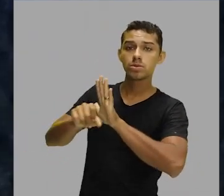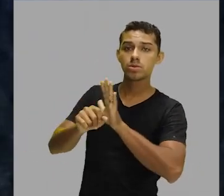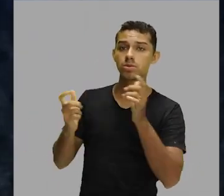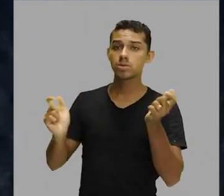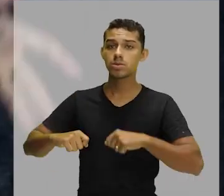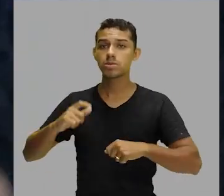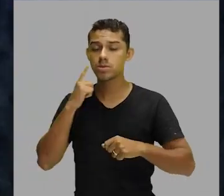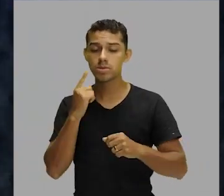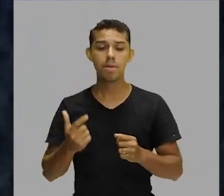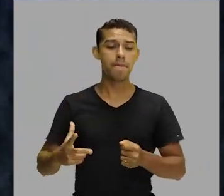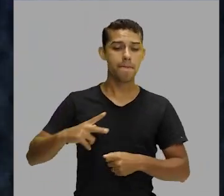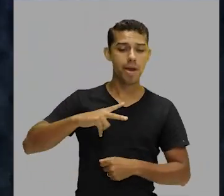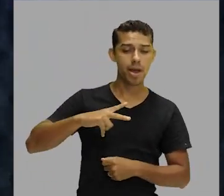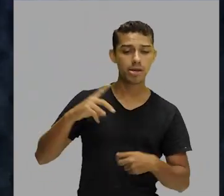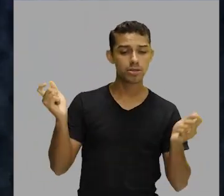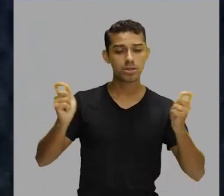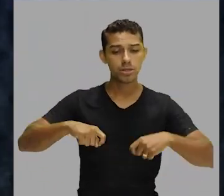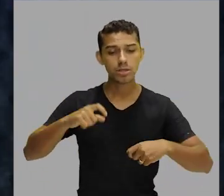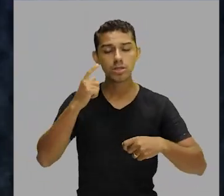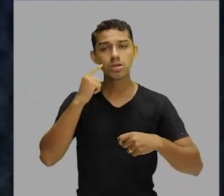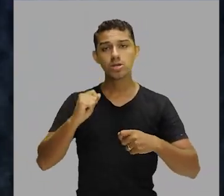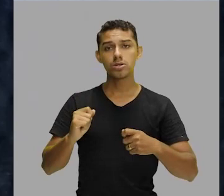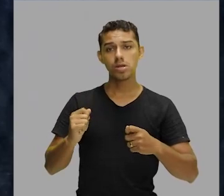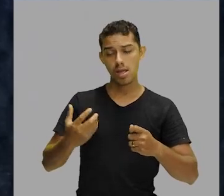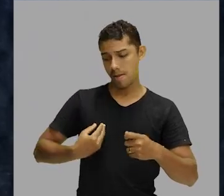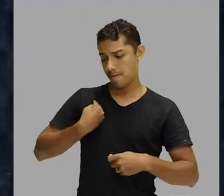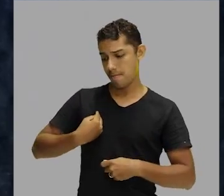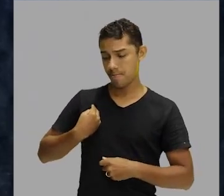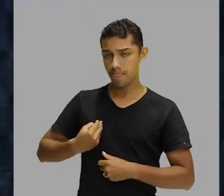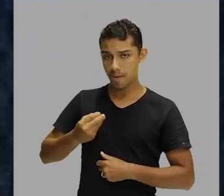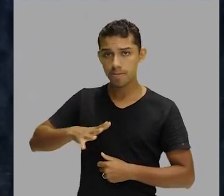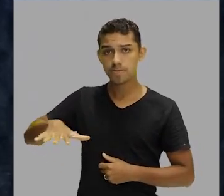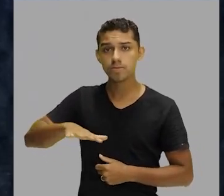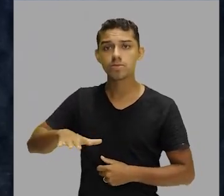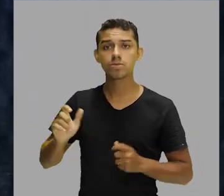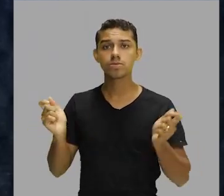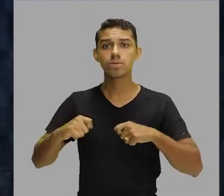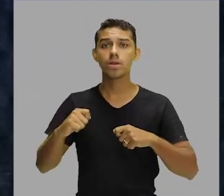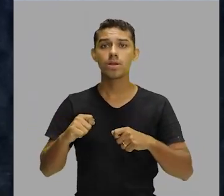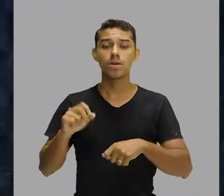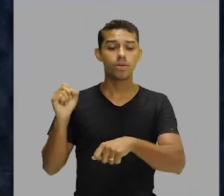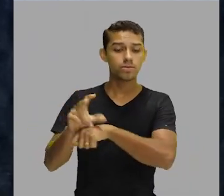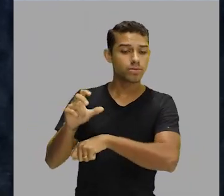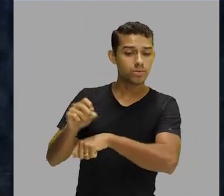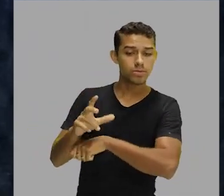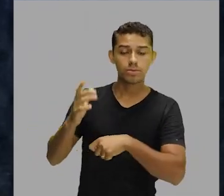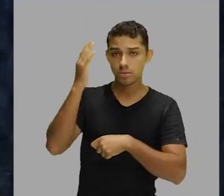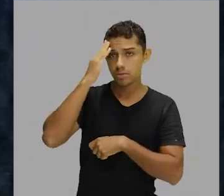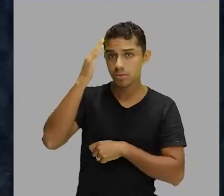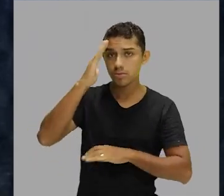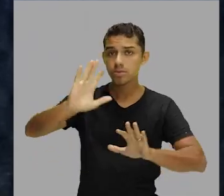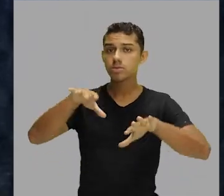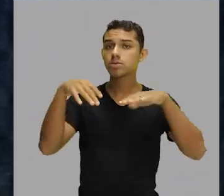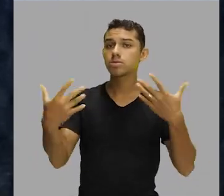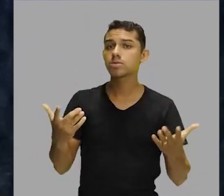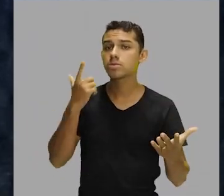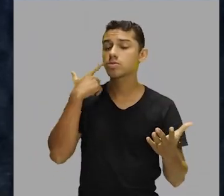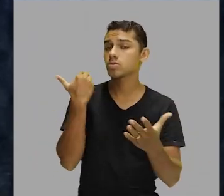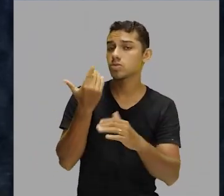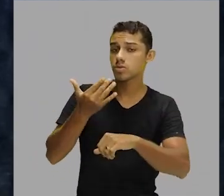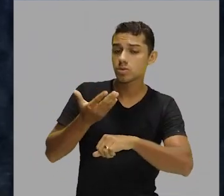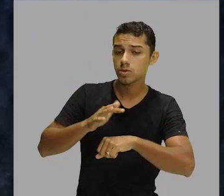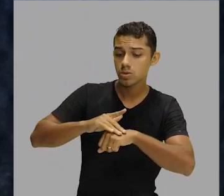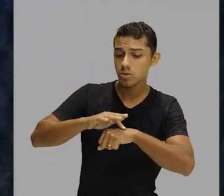tipo particular de indivíduo da natureza, que são os vírus, né? Nós vamos entender aqui quais são as doenças que